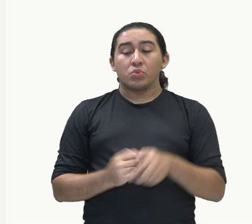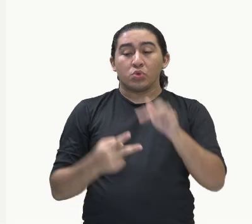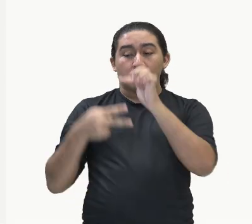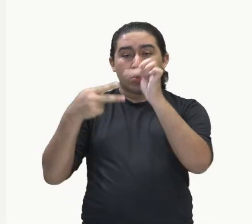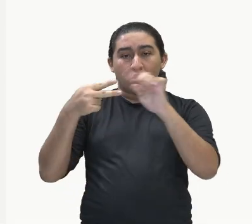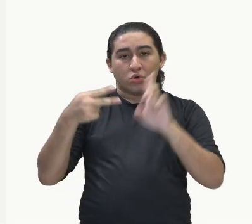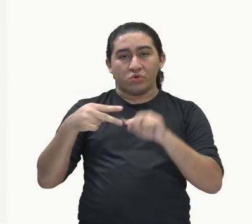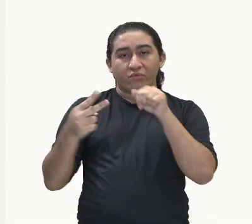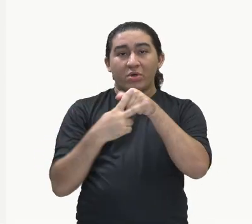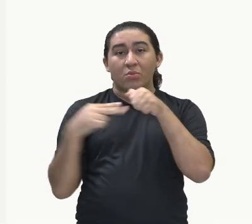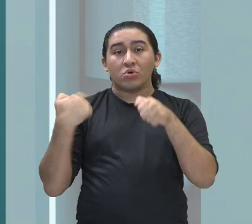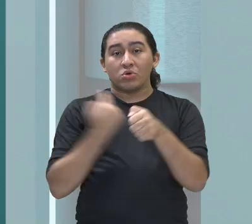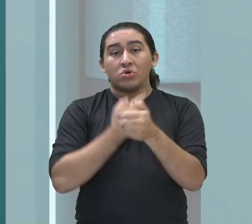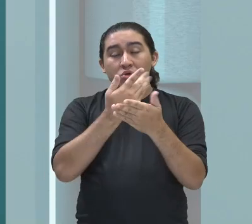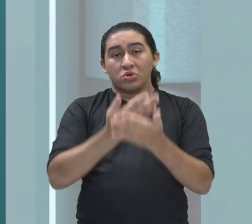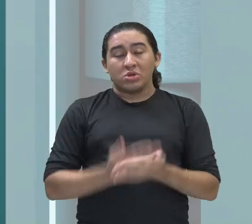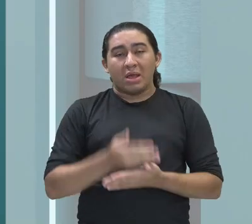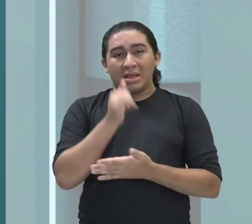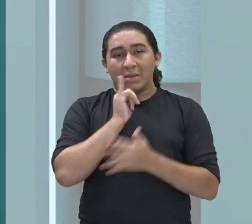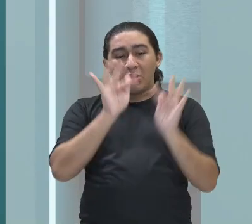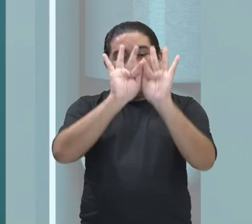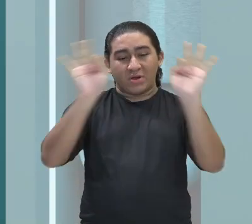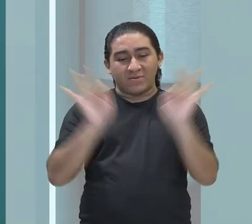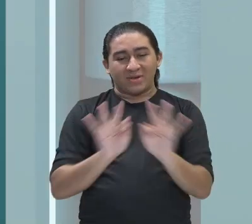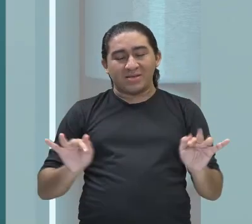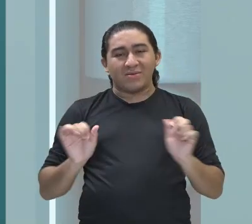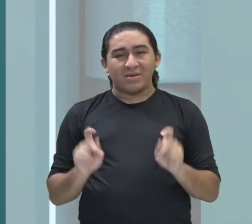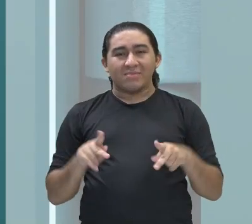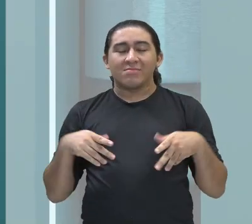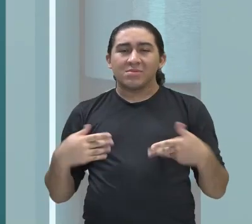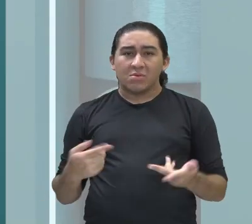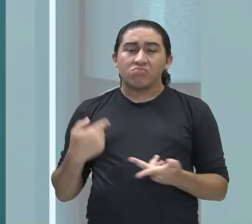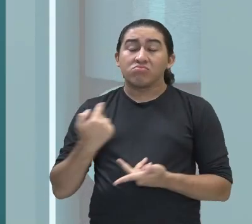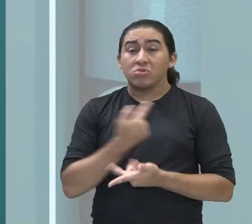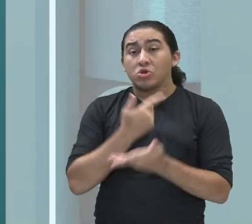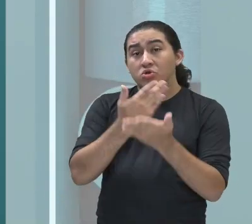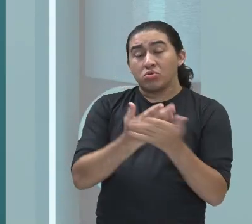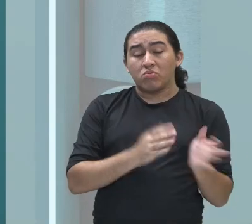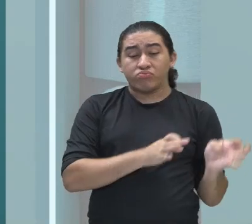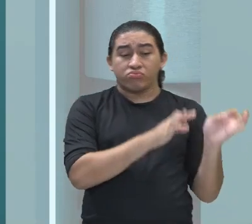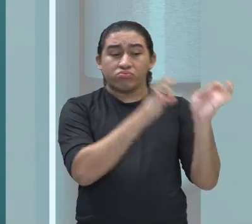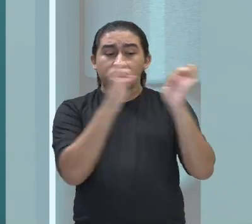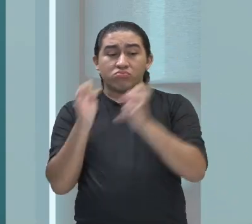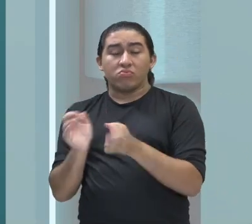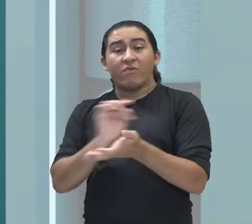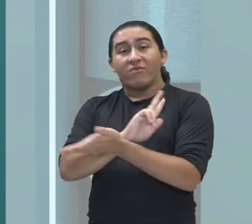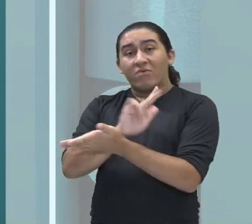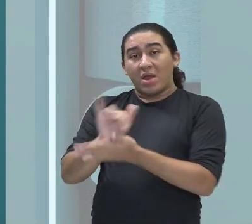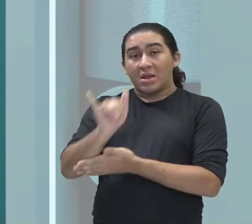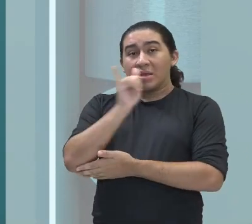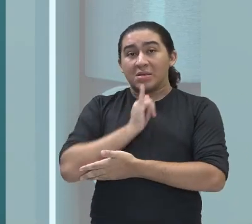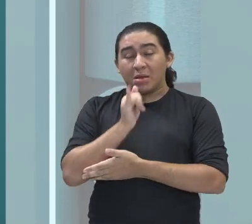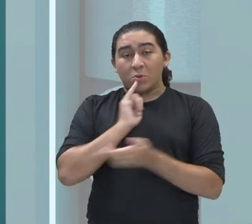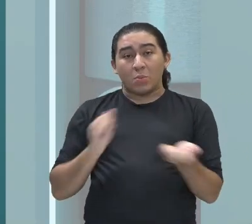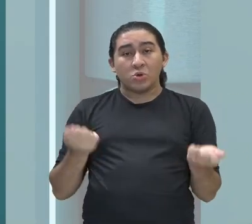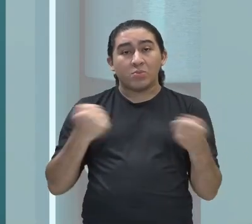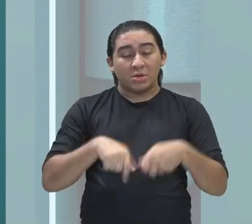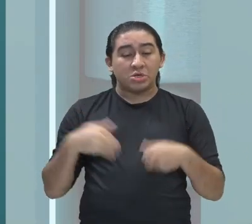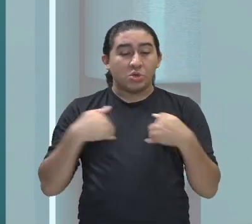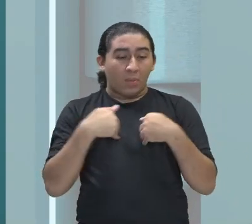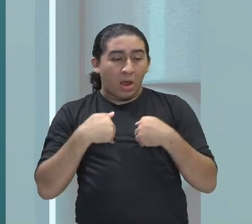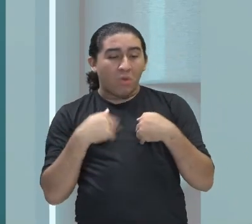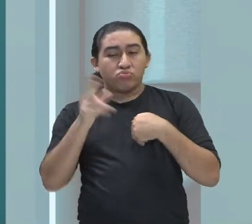vimos ao longo dos nossos dois exemplos. Gente, nós vimos então ao longo da nossa aula vários exemplos de animais,